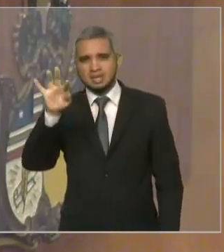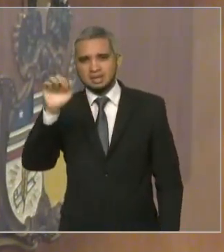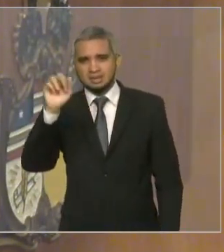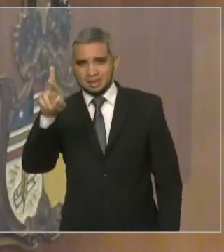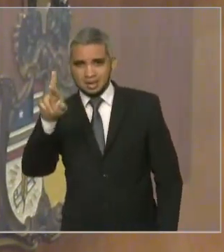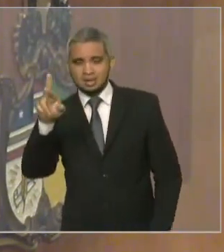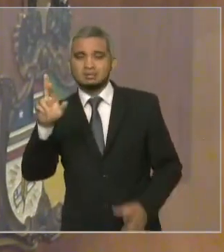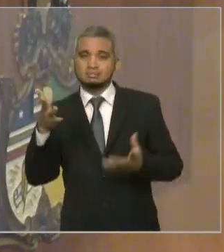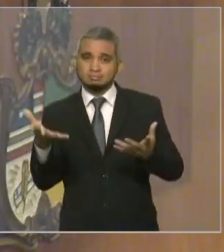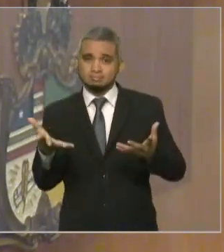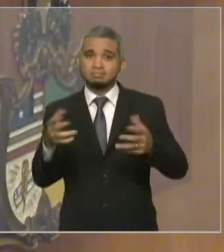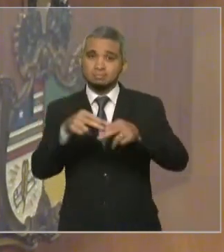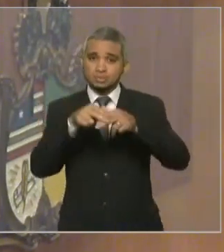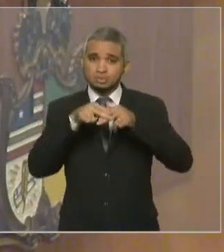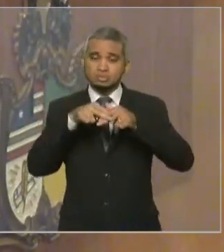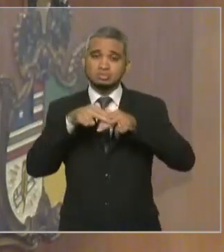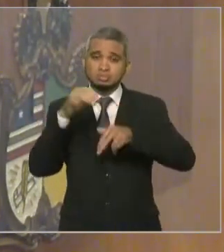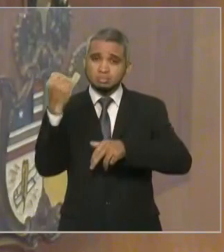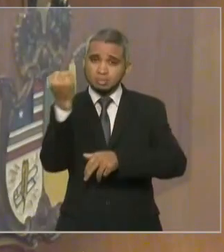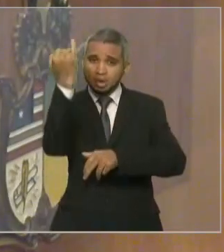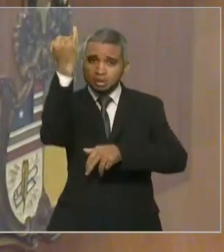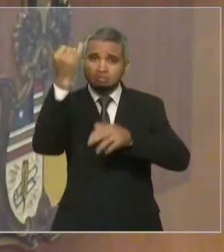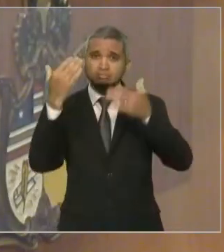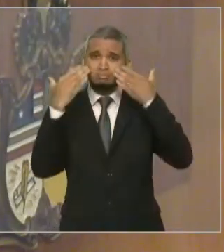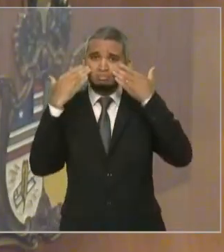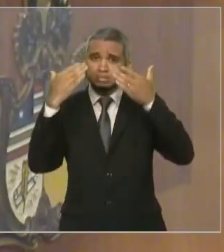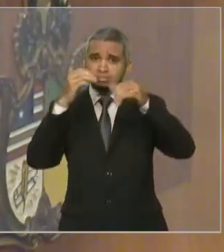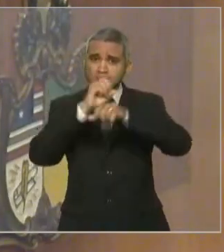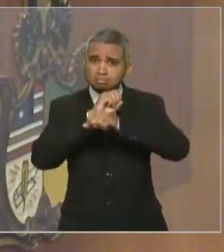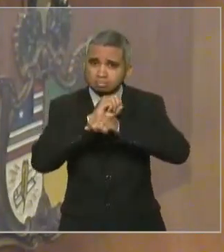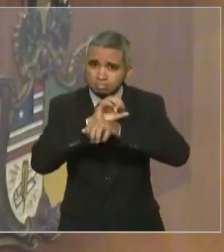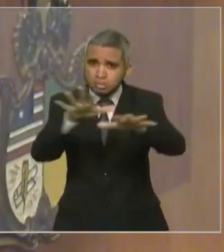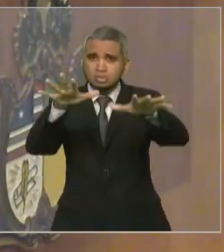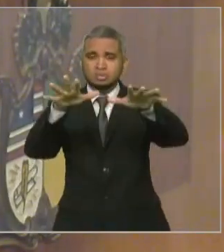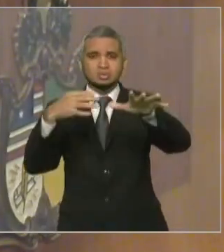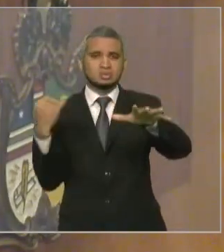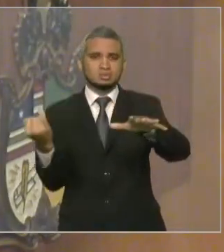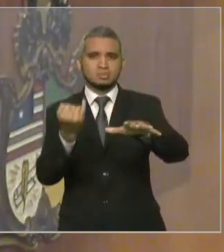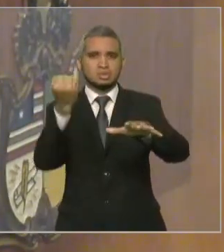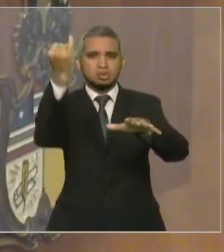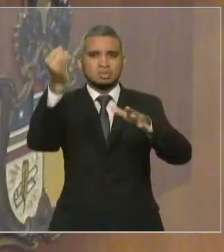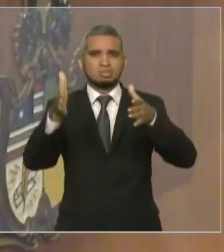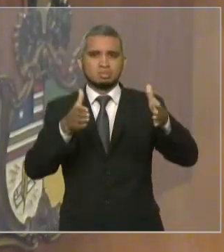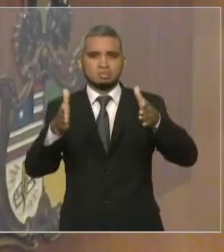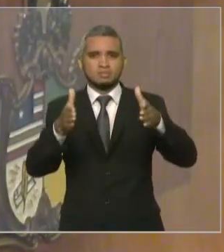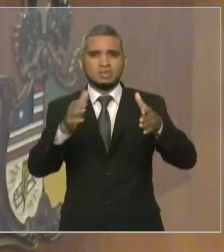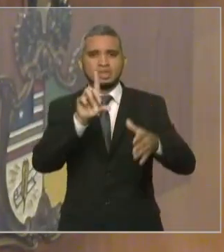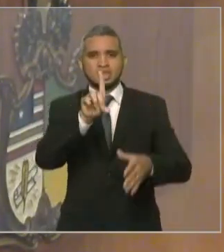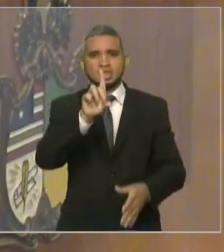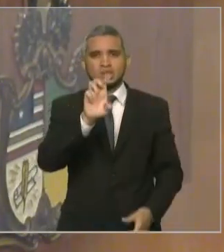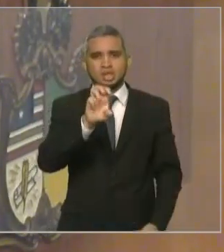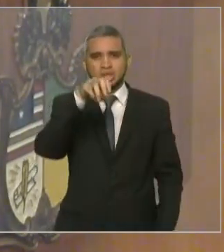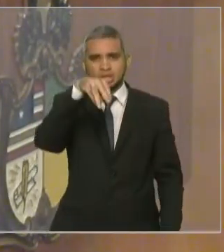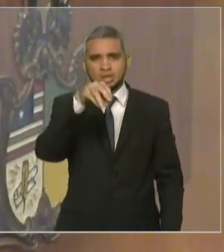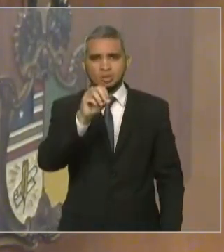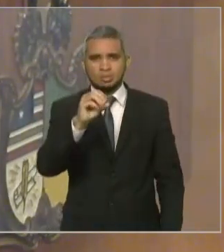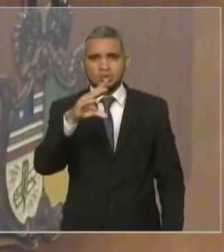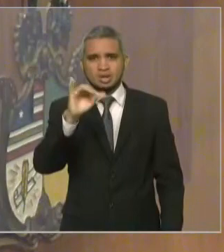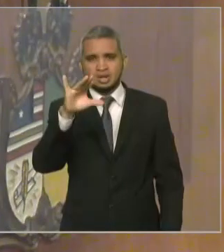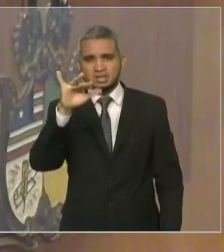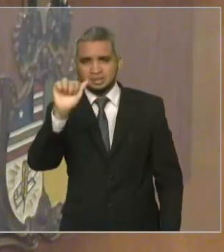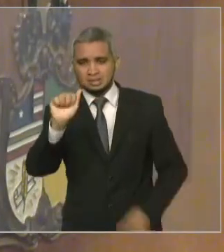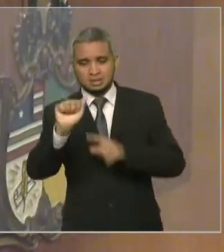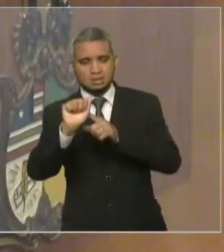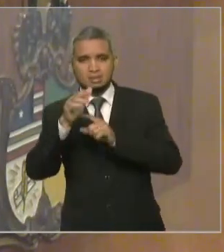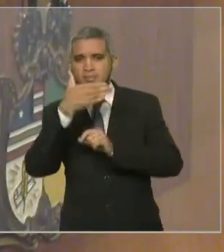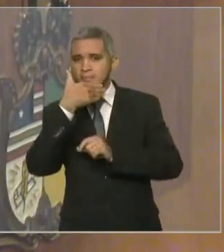que a democracia, mesmo com seus percalços e seus problemas, é o único regime que permite que todos